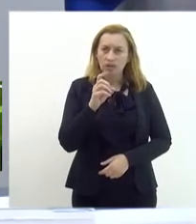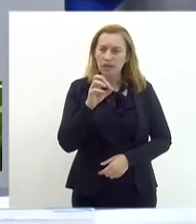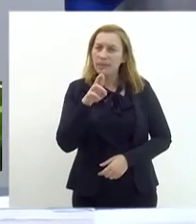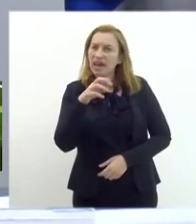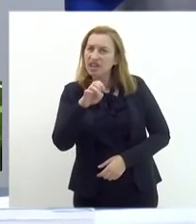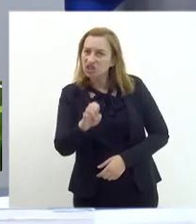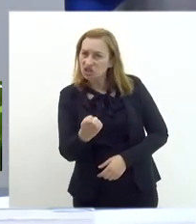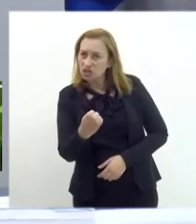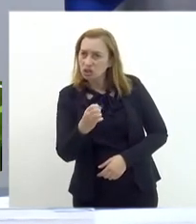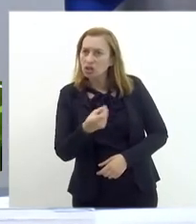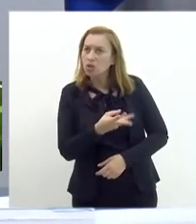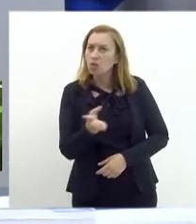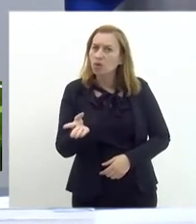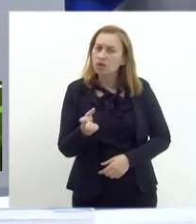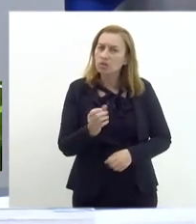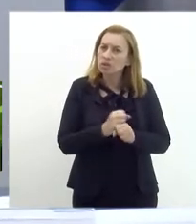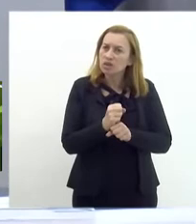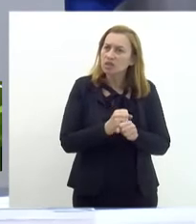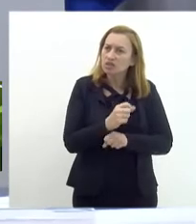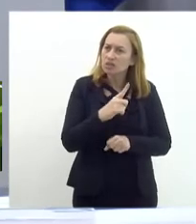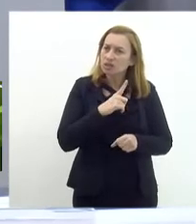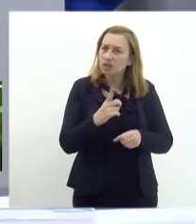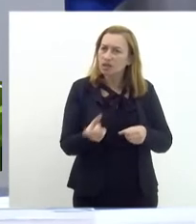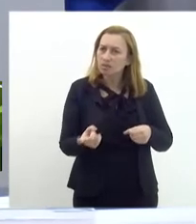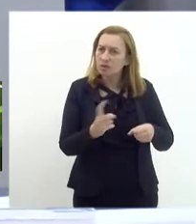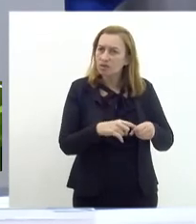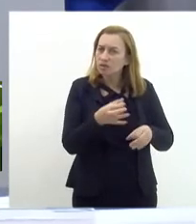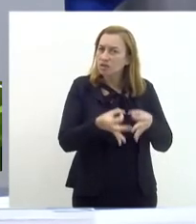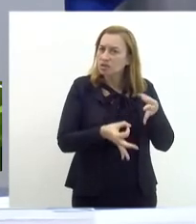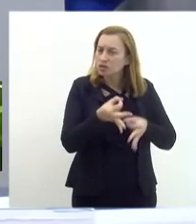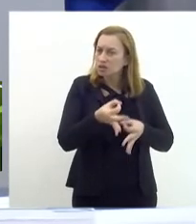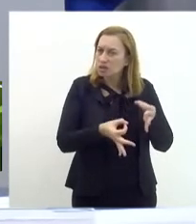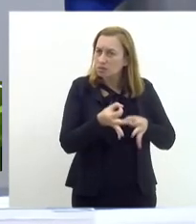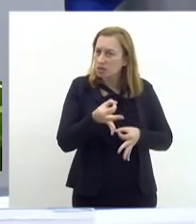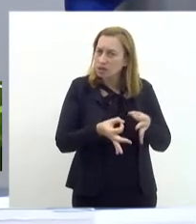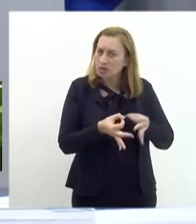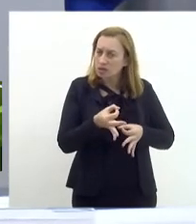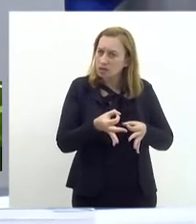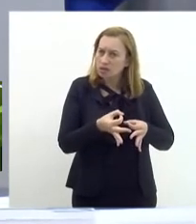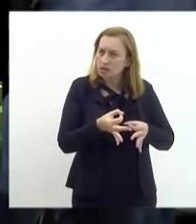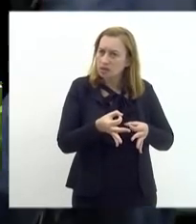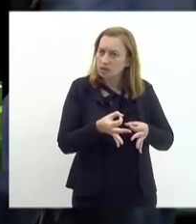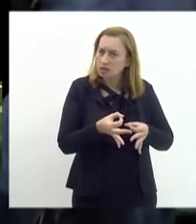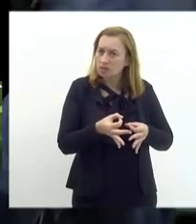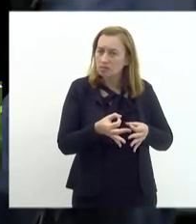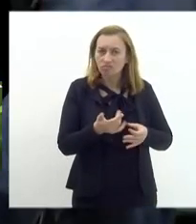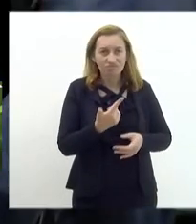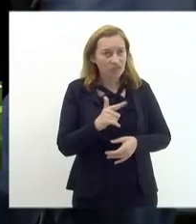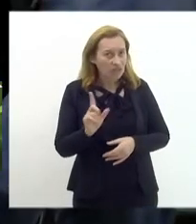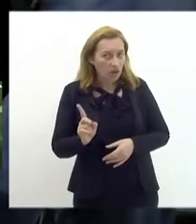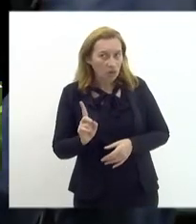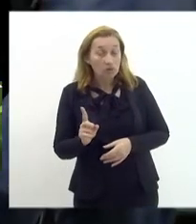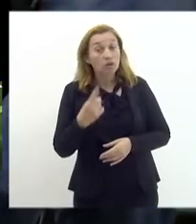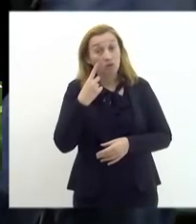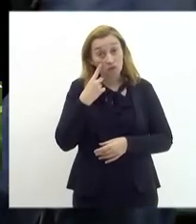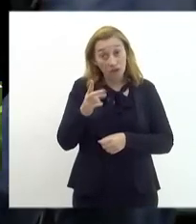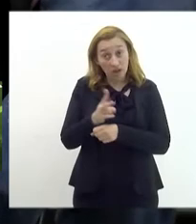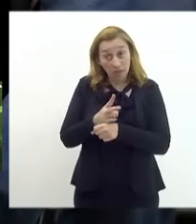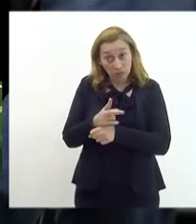anos ela tem para se recuperar judicialmente? Não. Então, procura ver